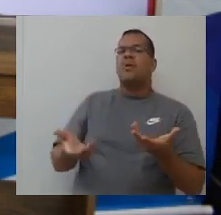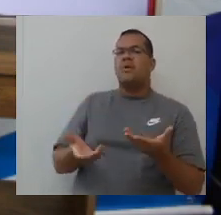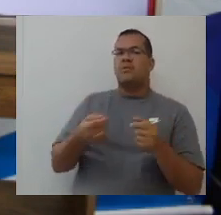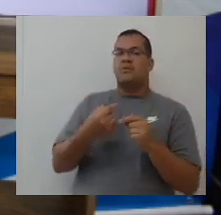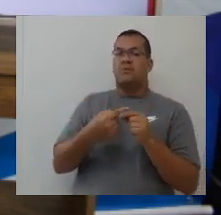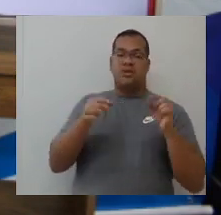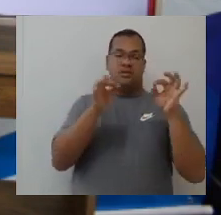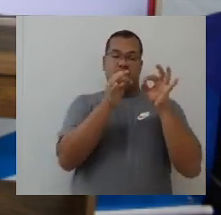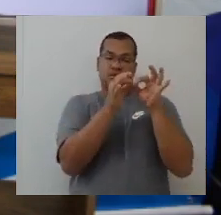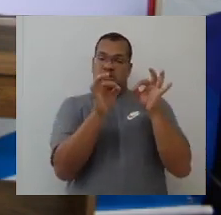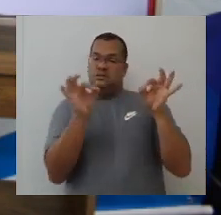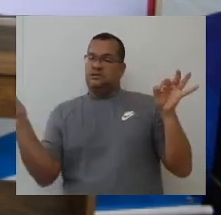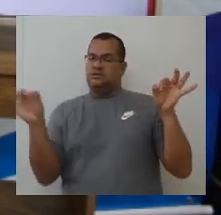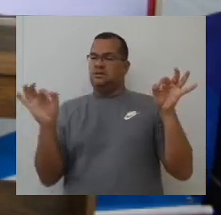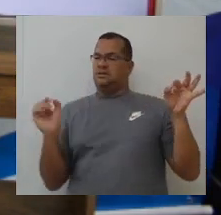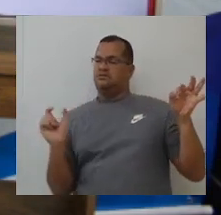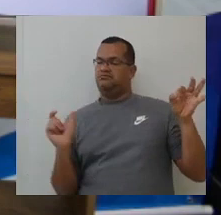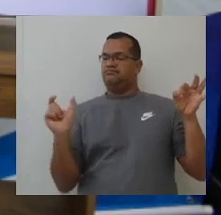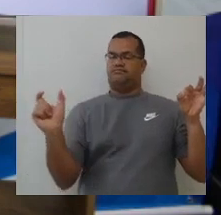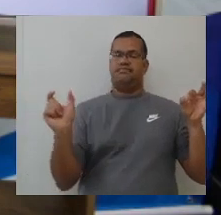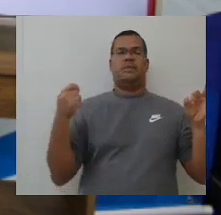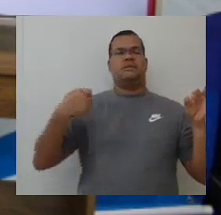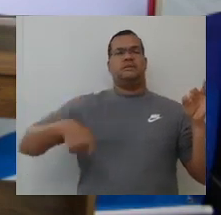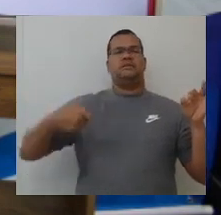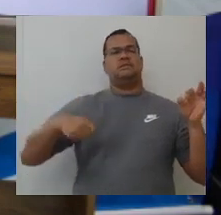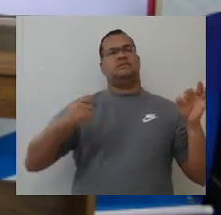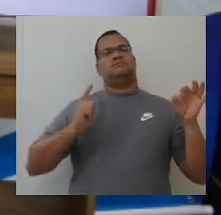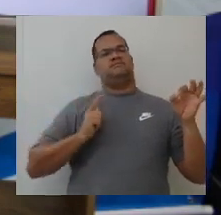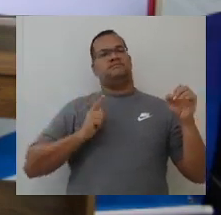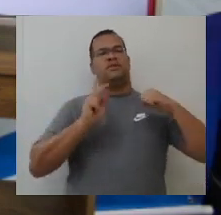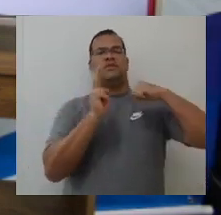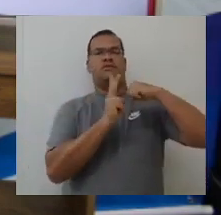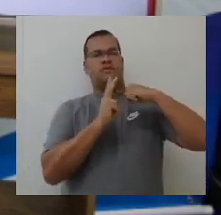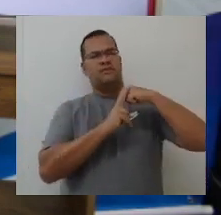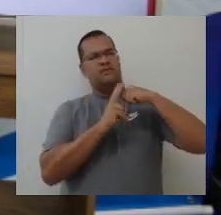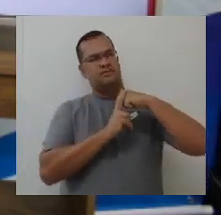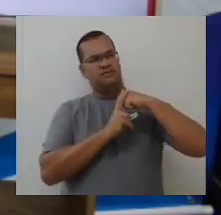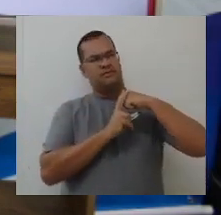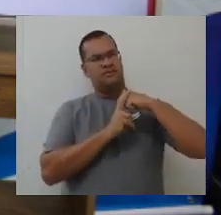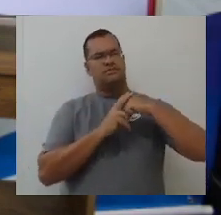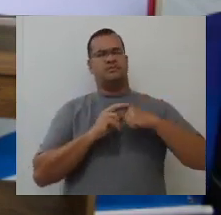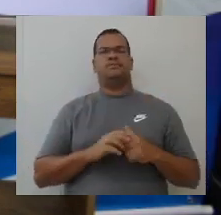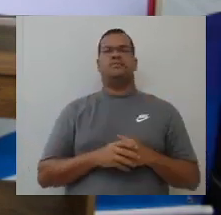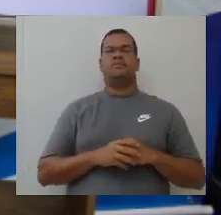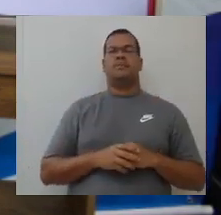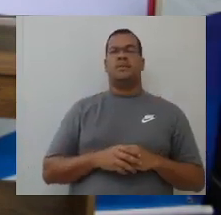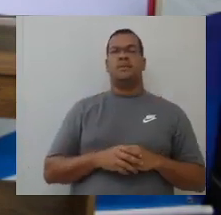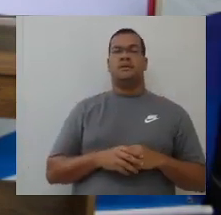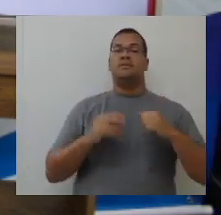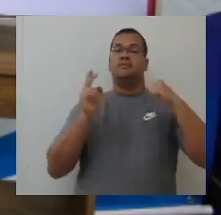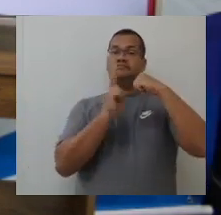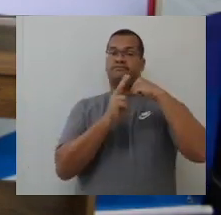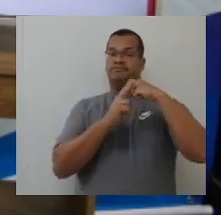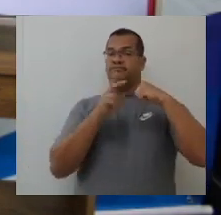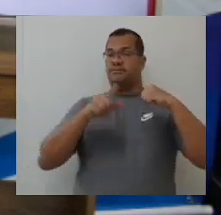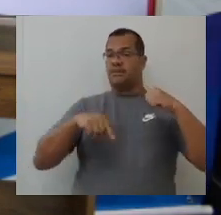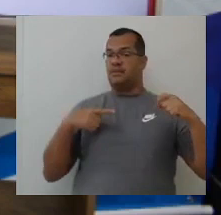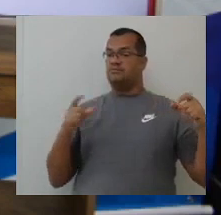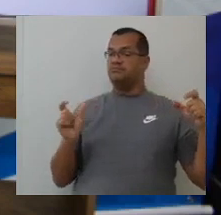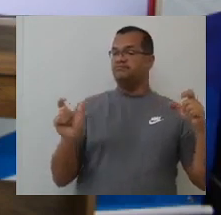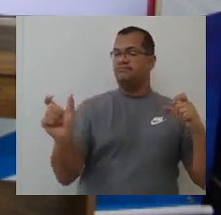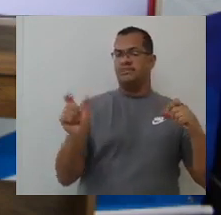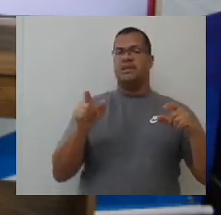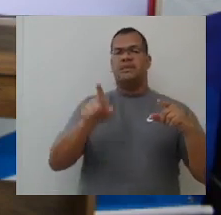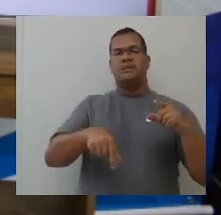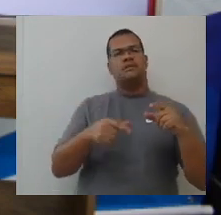da question tag vai necessitar desse verbo auxiliar, tá certo? Para formar a question tag, eu preciso da